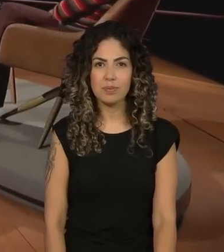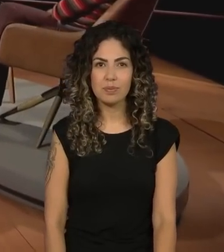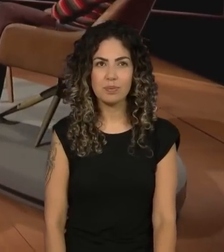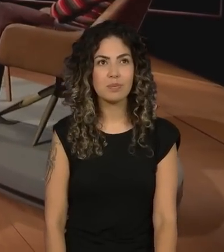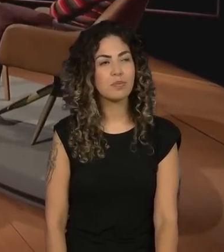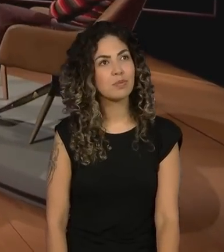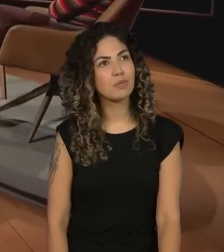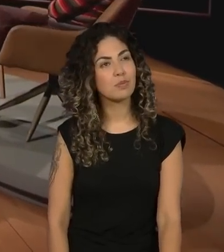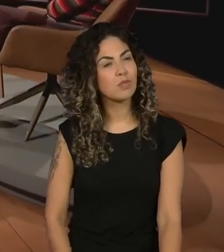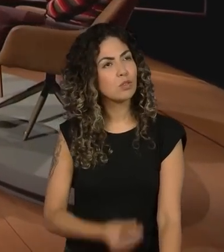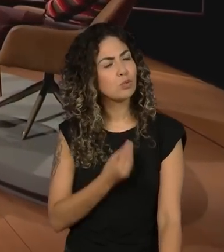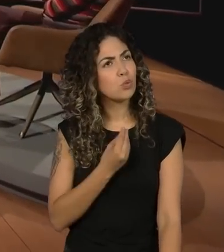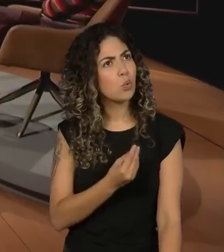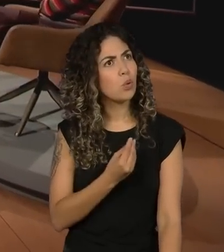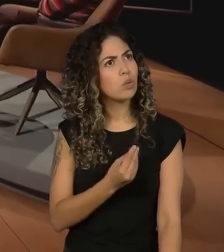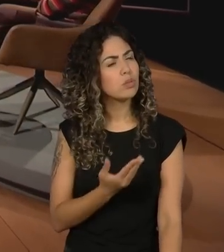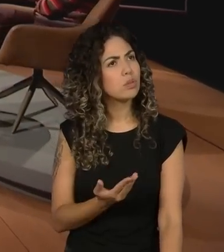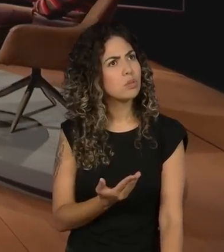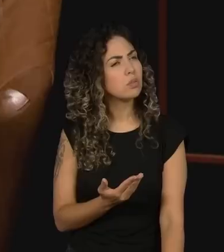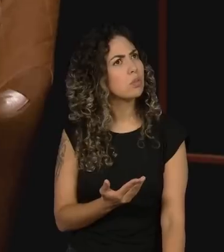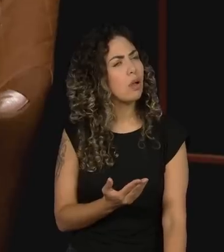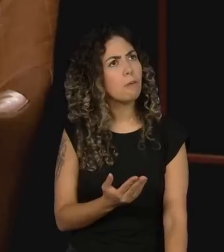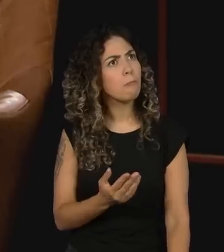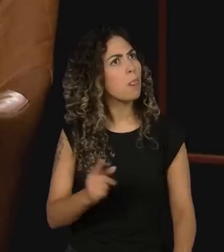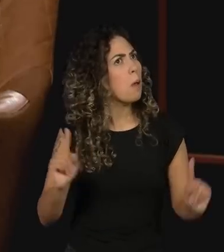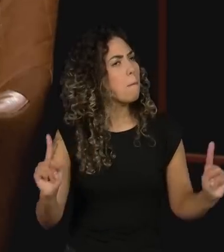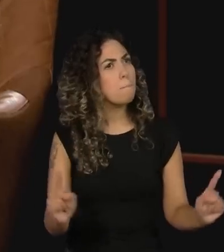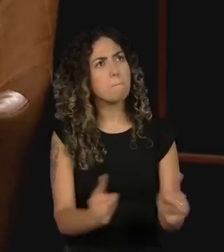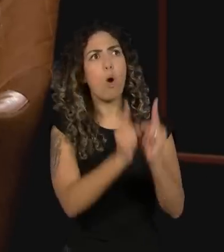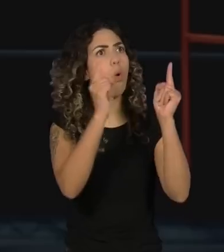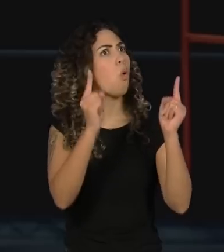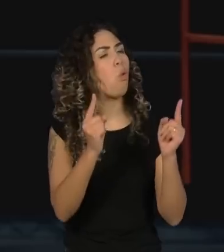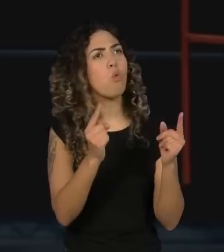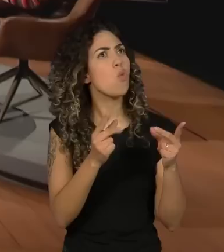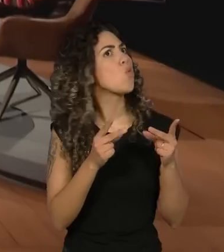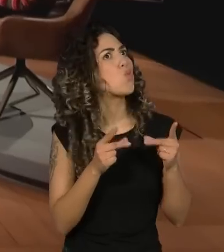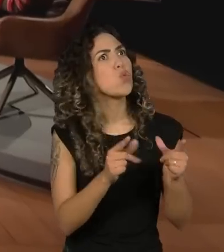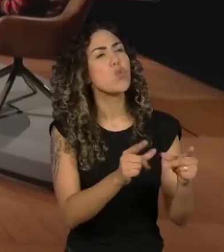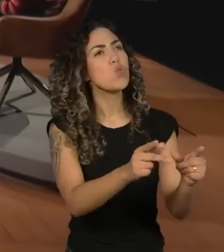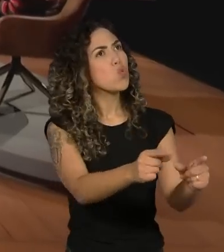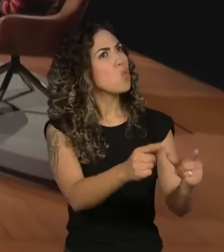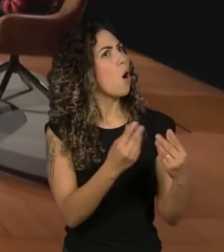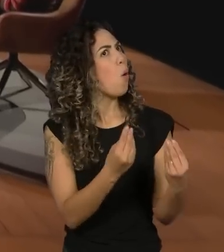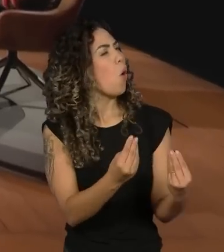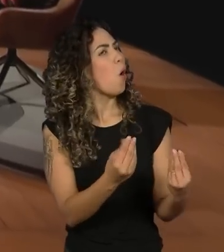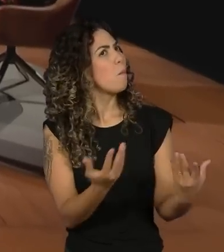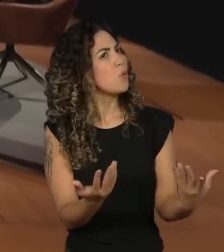Que química foi essa, hein, entre Domingos e você, que se estabeleceu? Nossa,